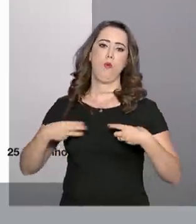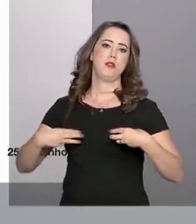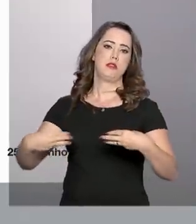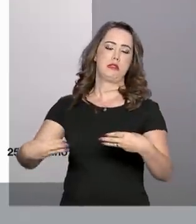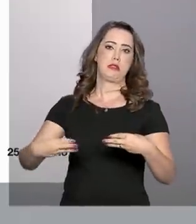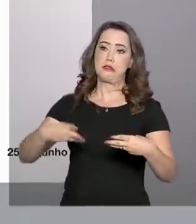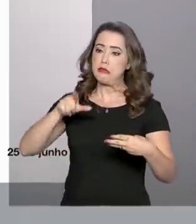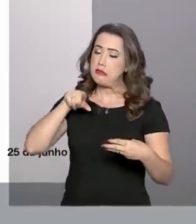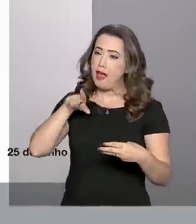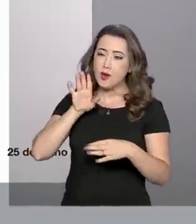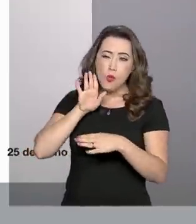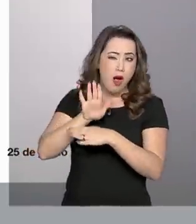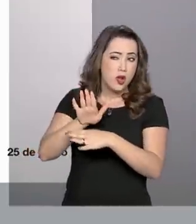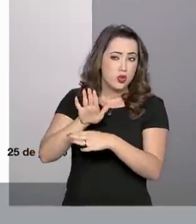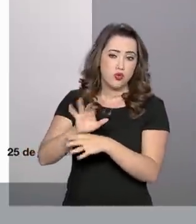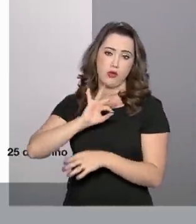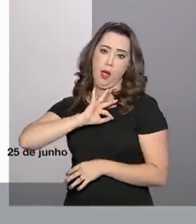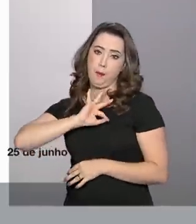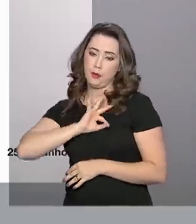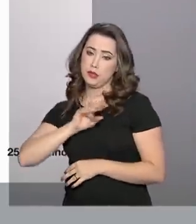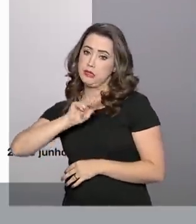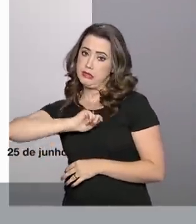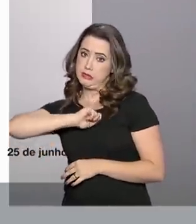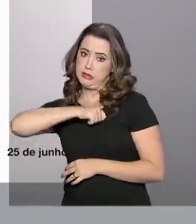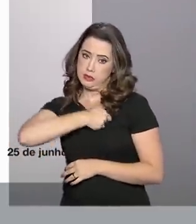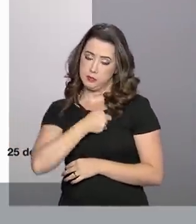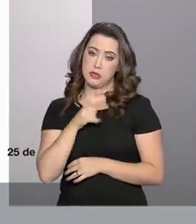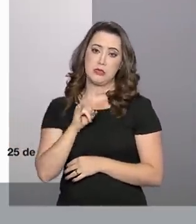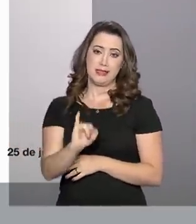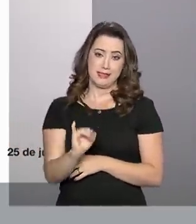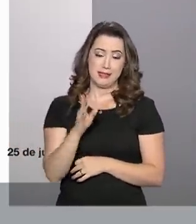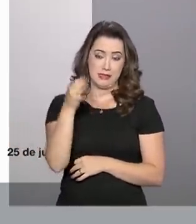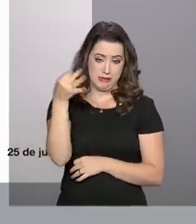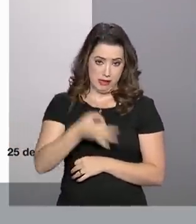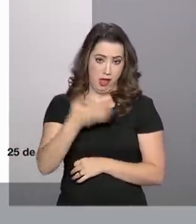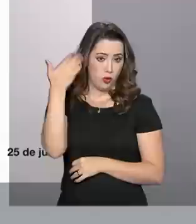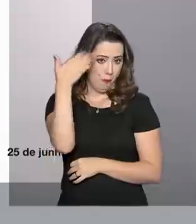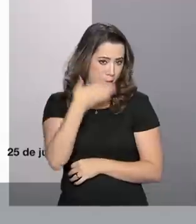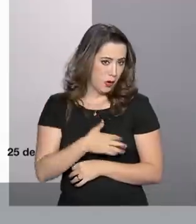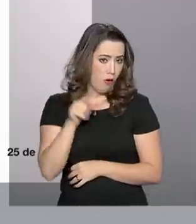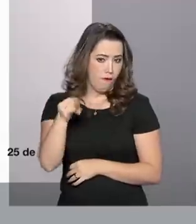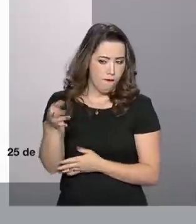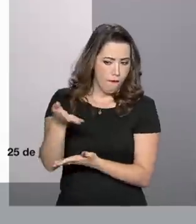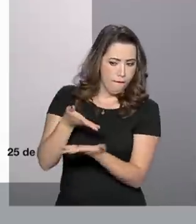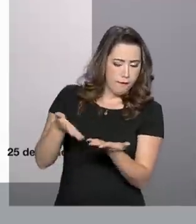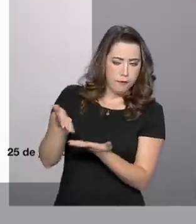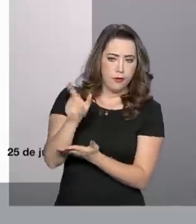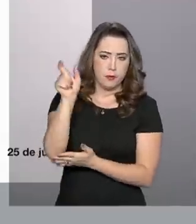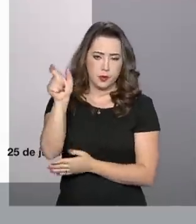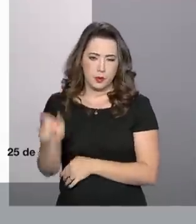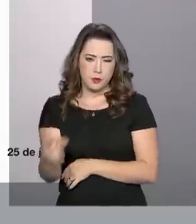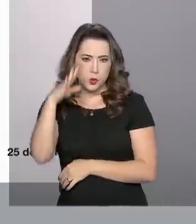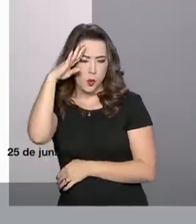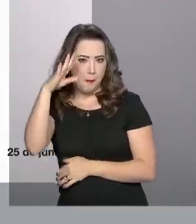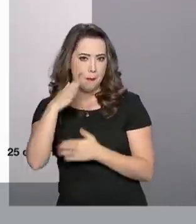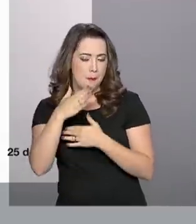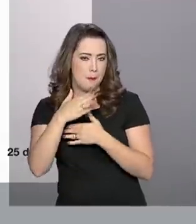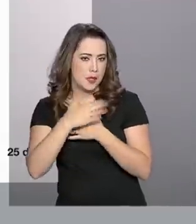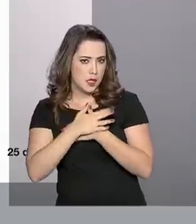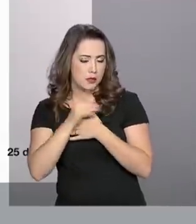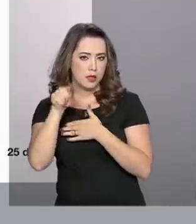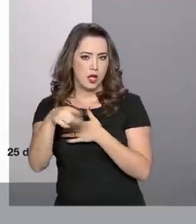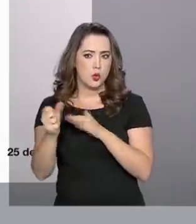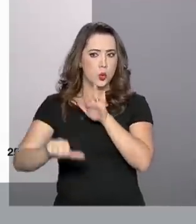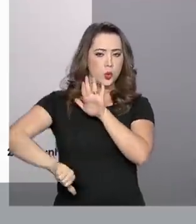imediata colaboração com a polícia espanhola e que caso seja comprovado o envolvimento do militar nesse crime, ele será